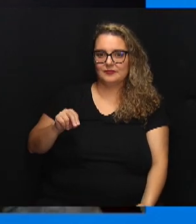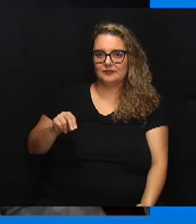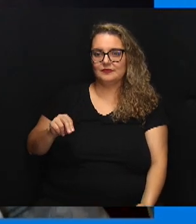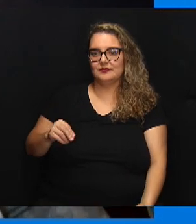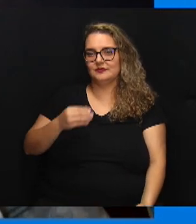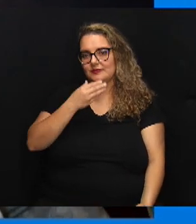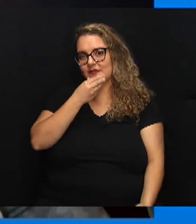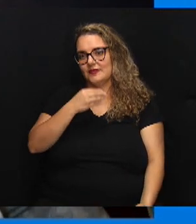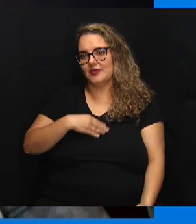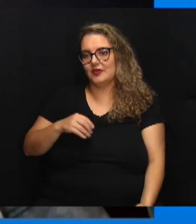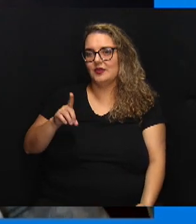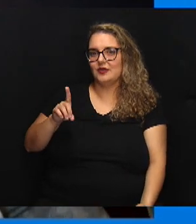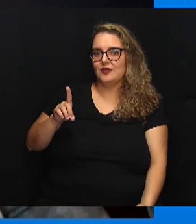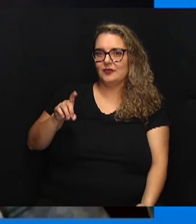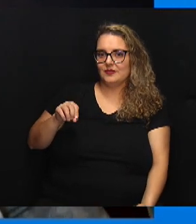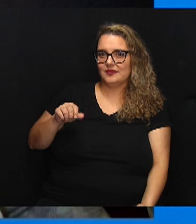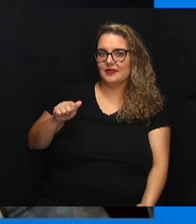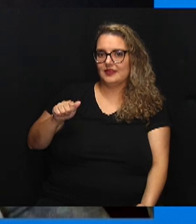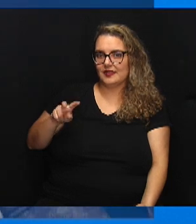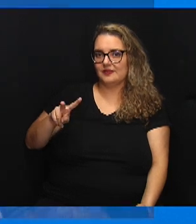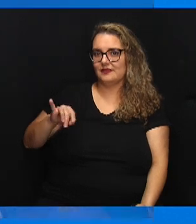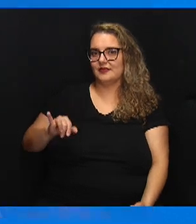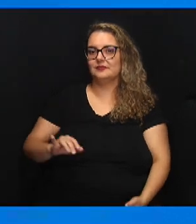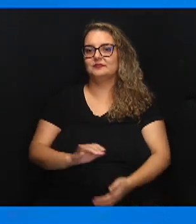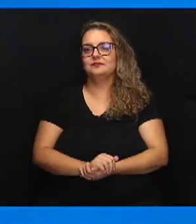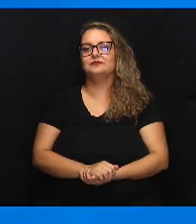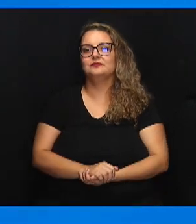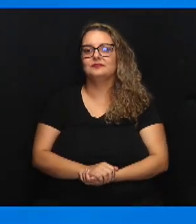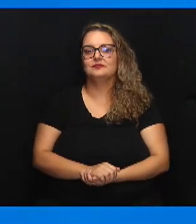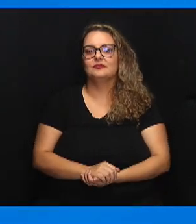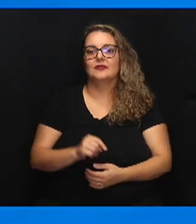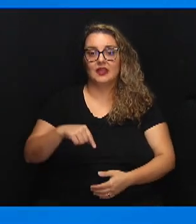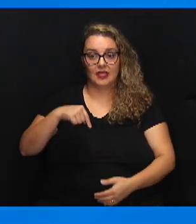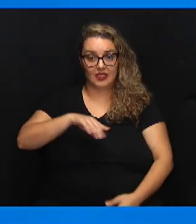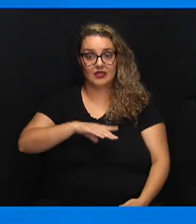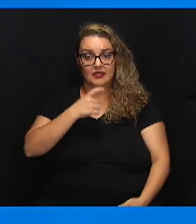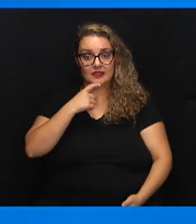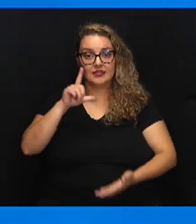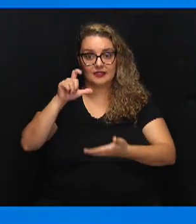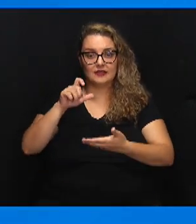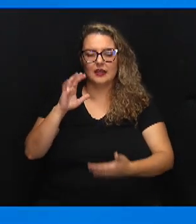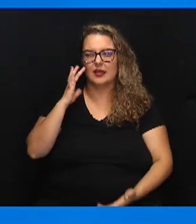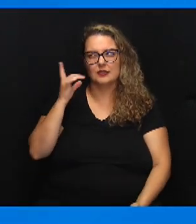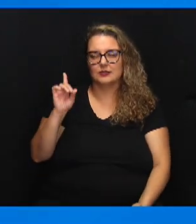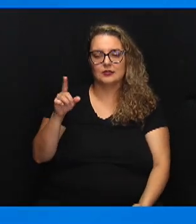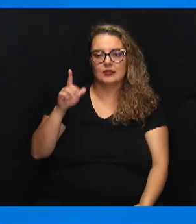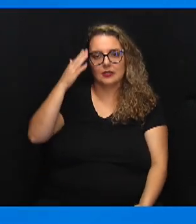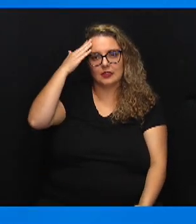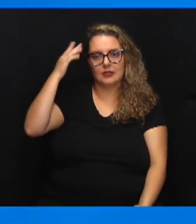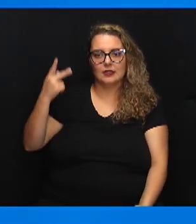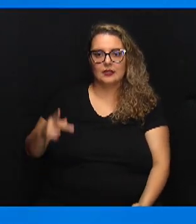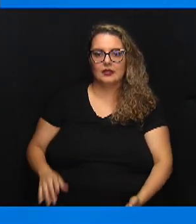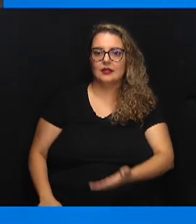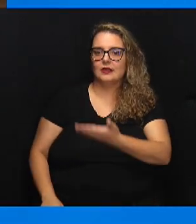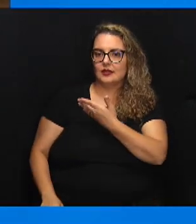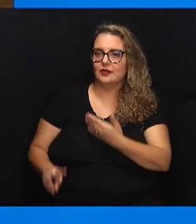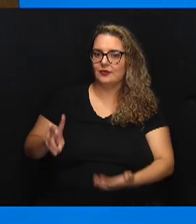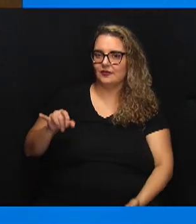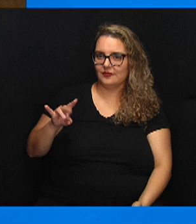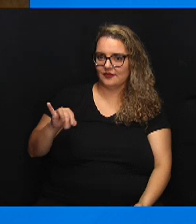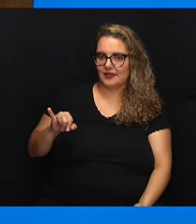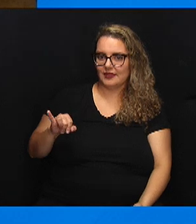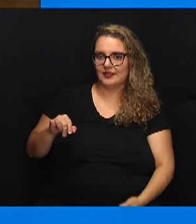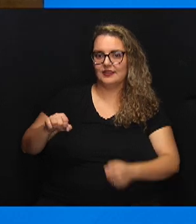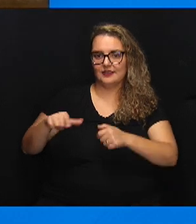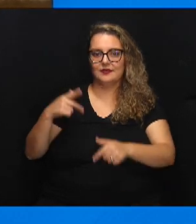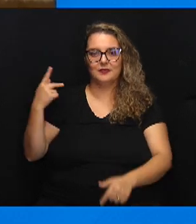E o Davi aqui também. Ah, tá. Essa foto aqui em Campinas? Acho que não, é lá no Paraná. Esse é meu filho Vini, agora na formatura